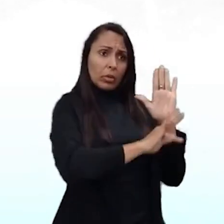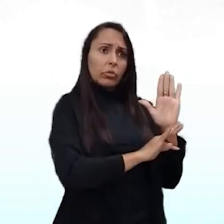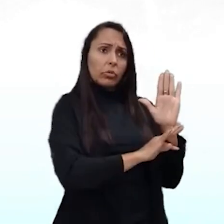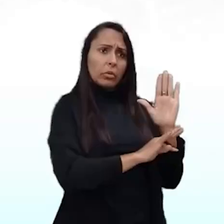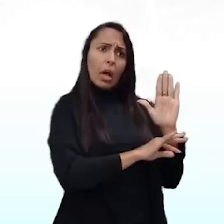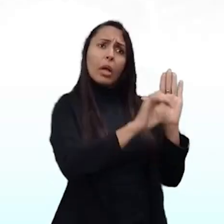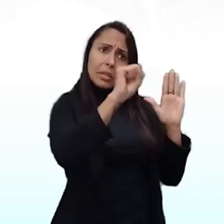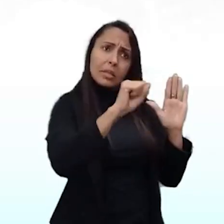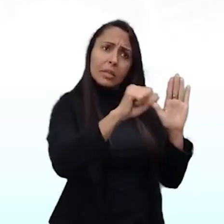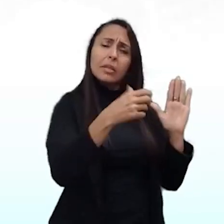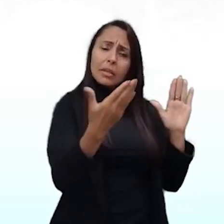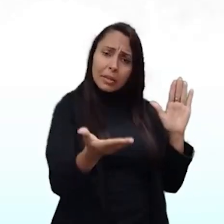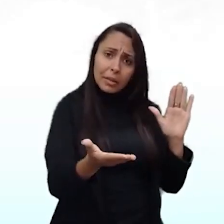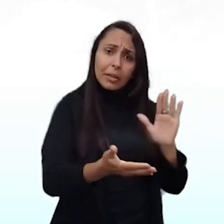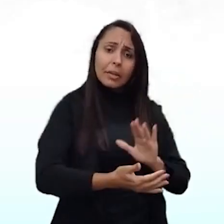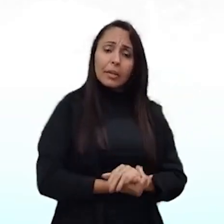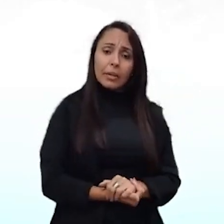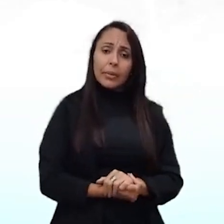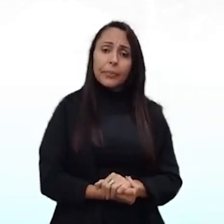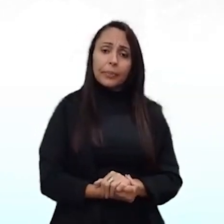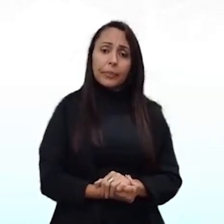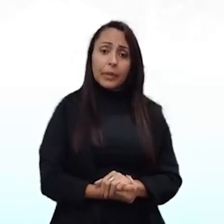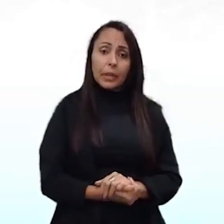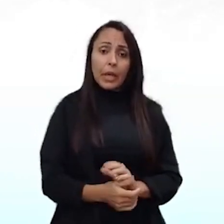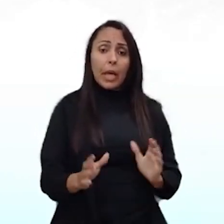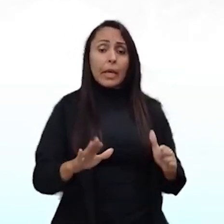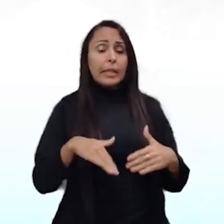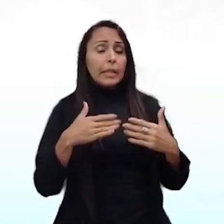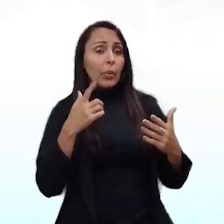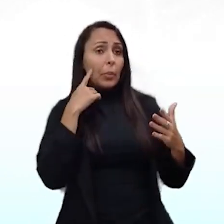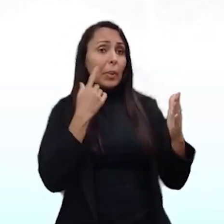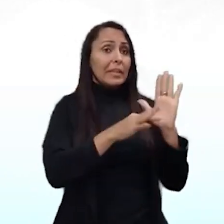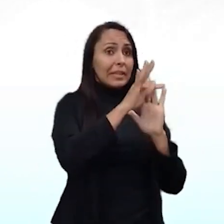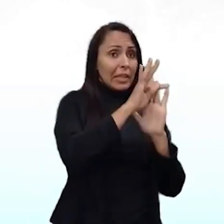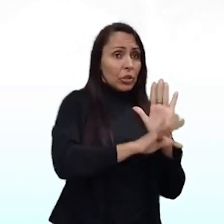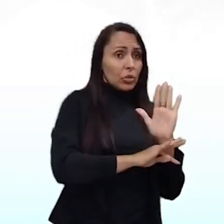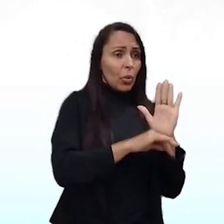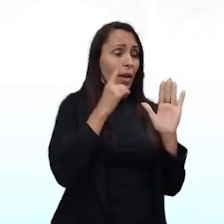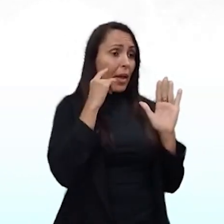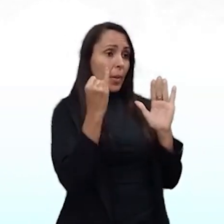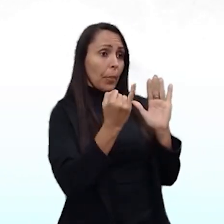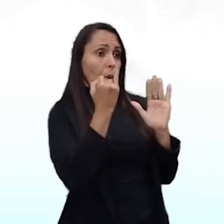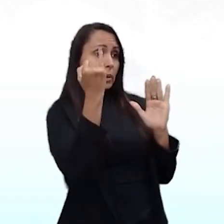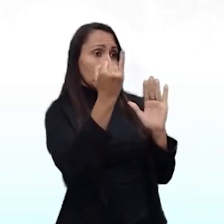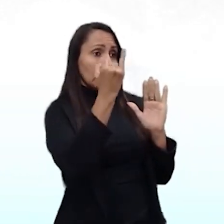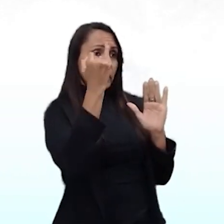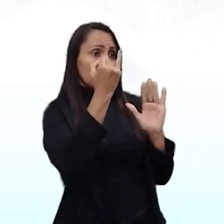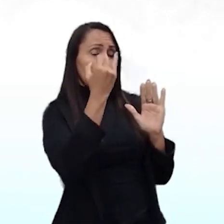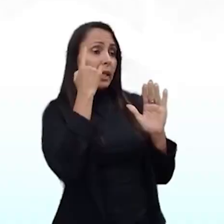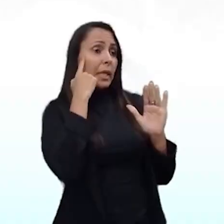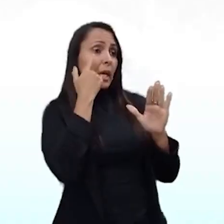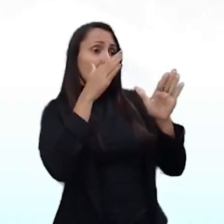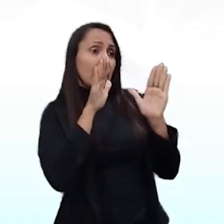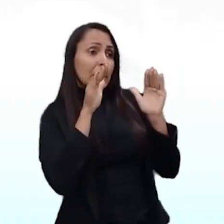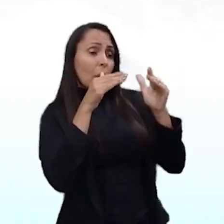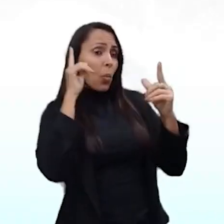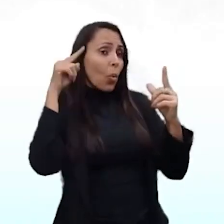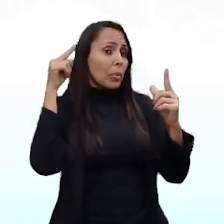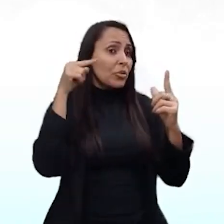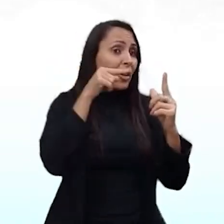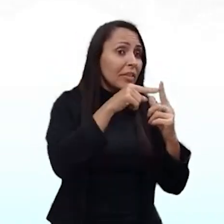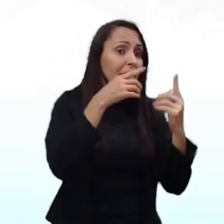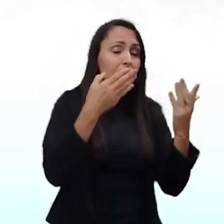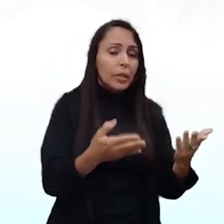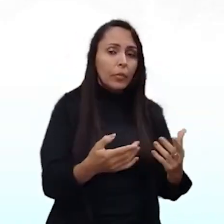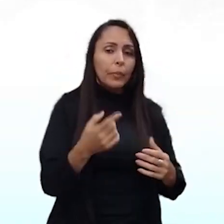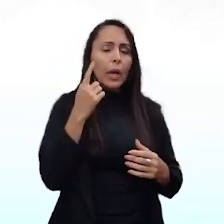sim. Como eu falei, para ser texto, é importante que haja o quê? A intenção, a intencionalidade.